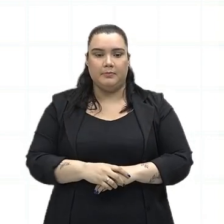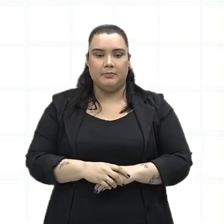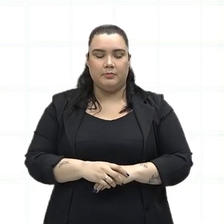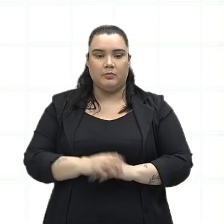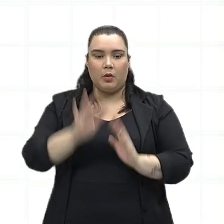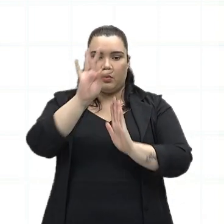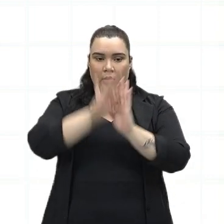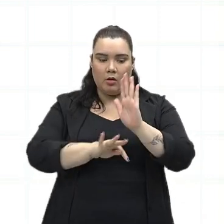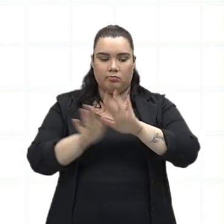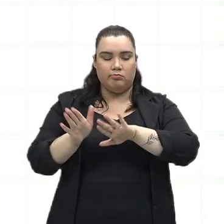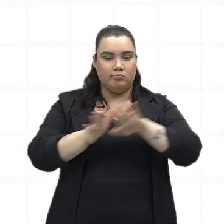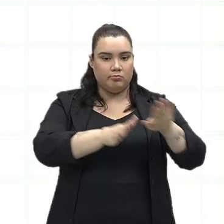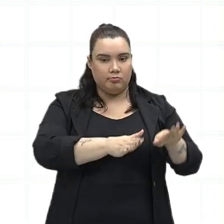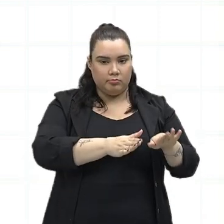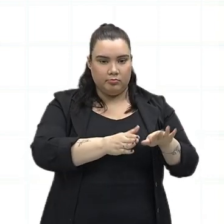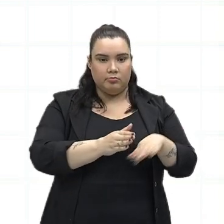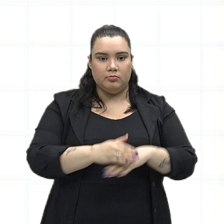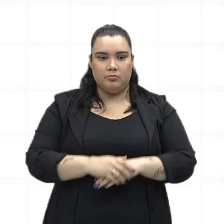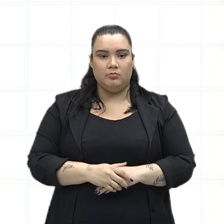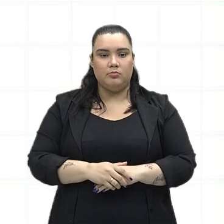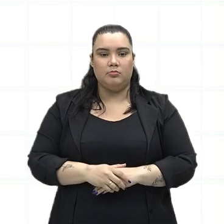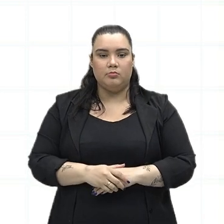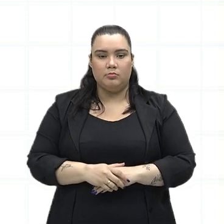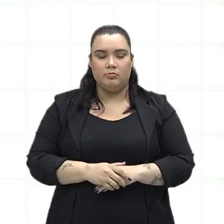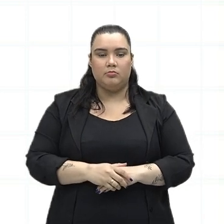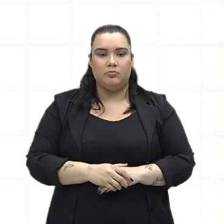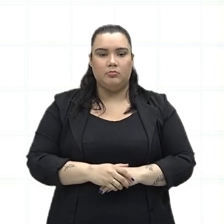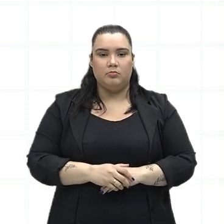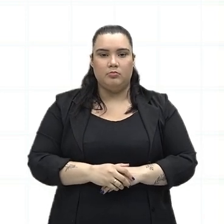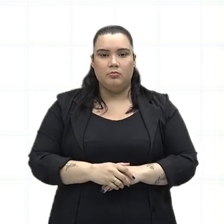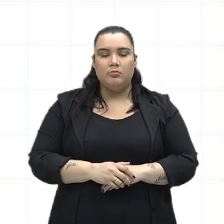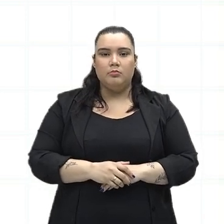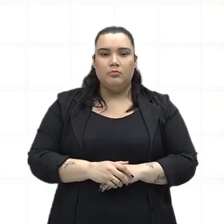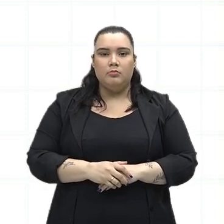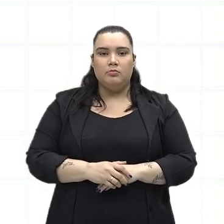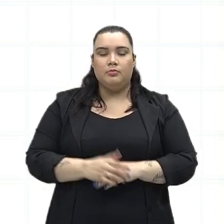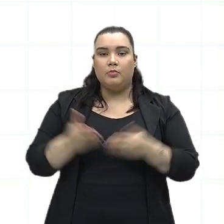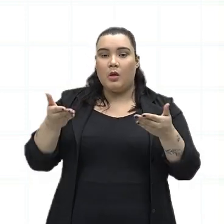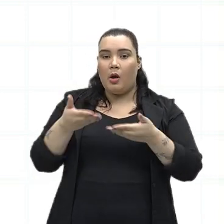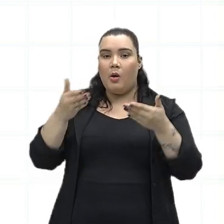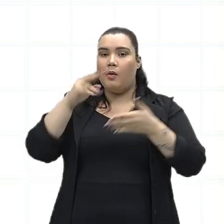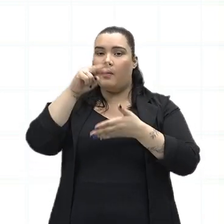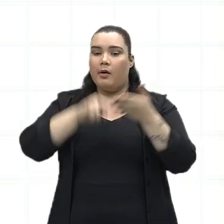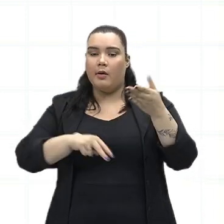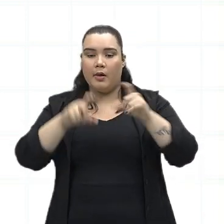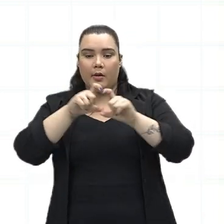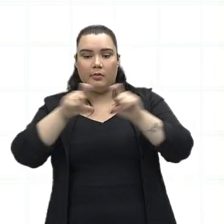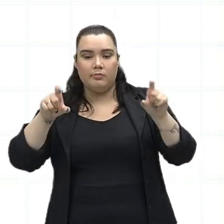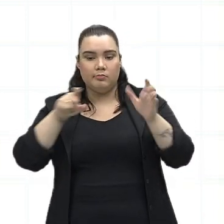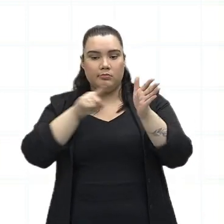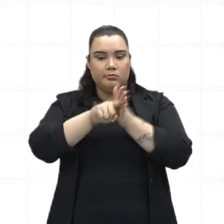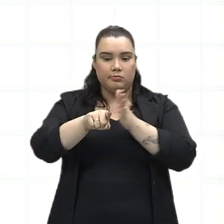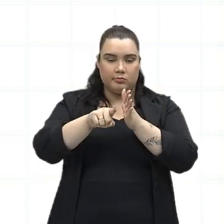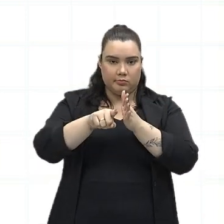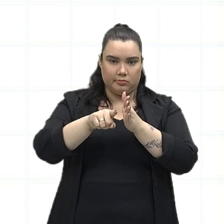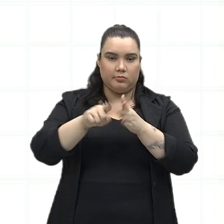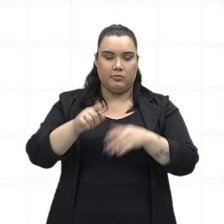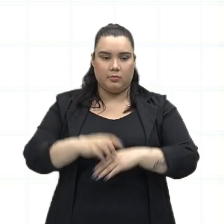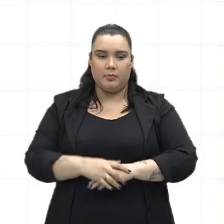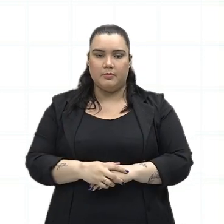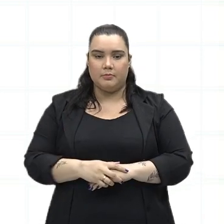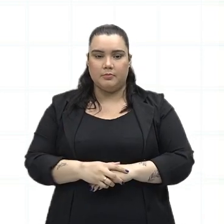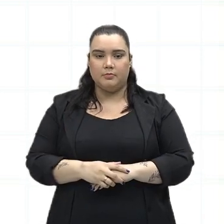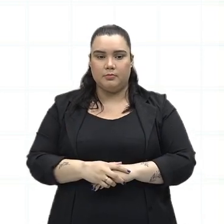o texto, tá? E vamos entender a pergunta. Vamos lá.